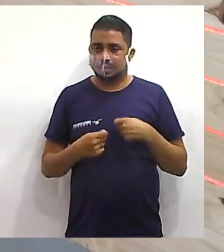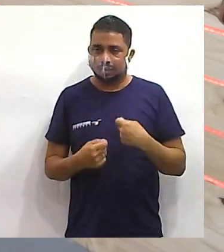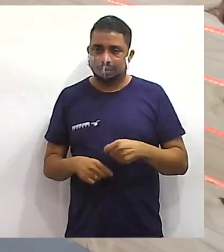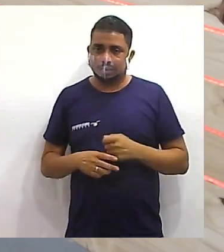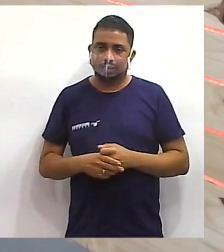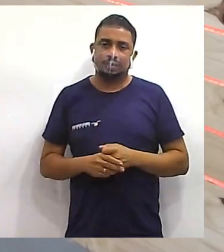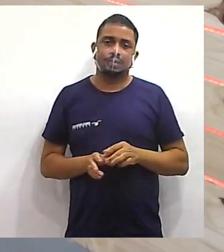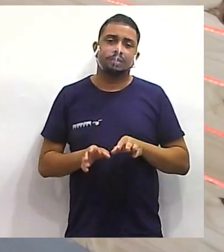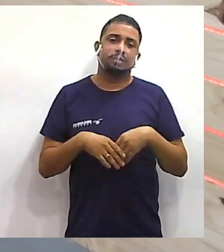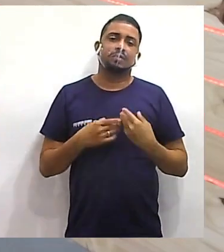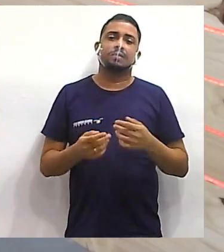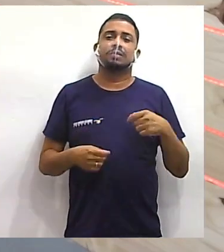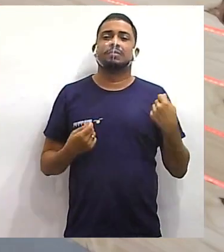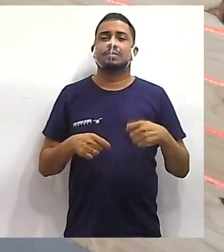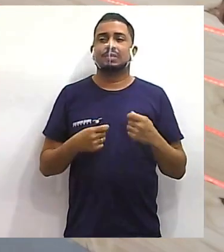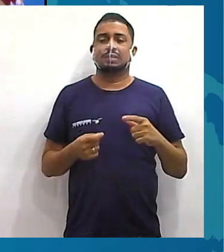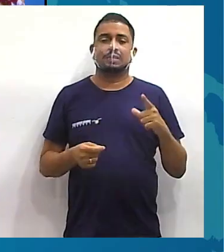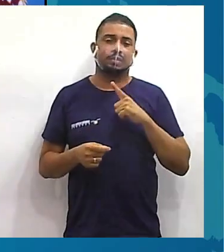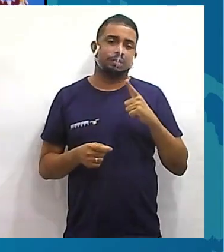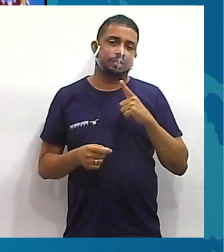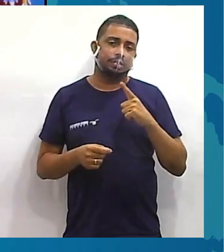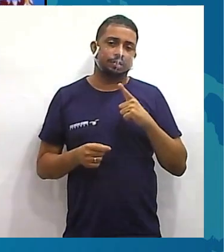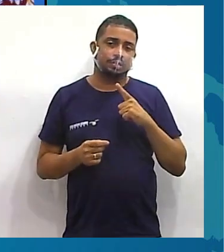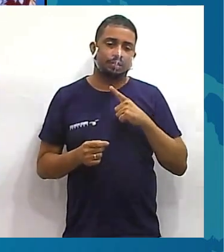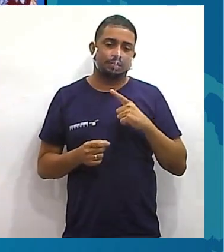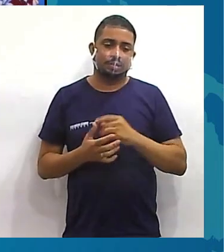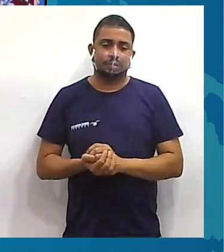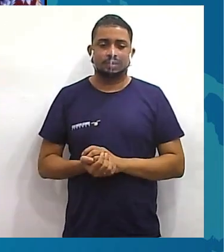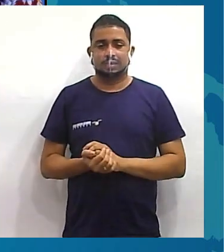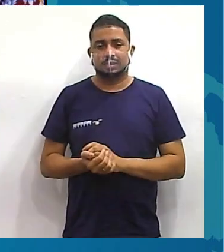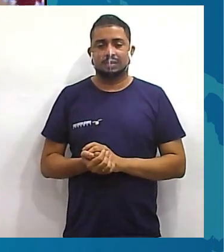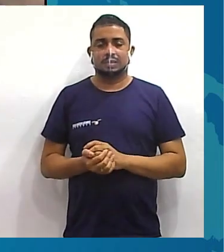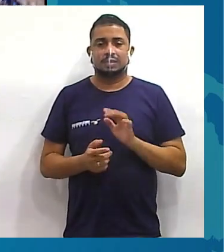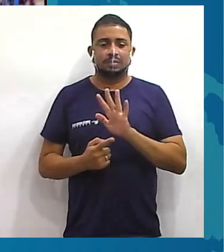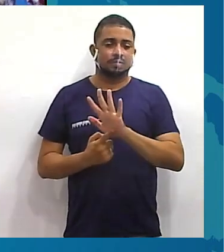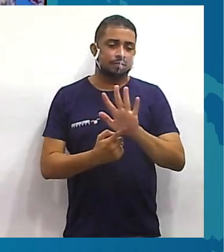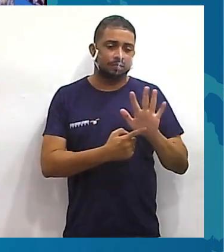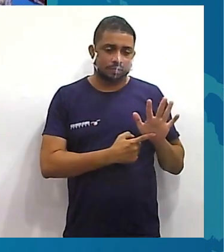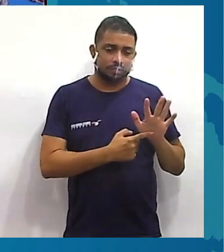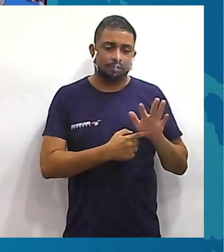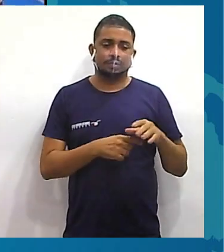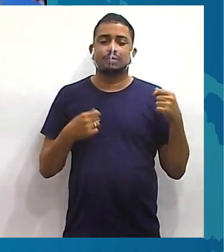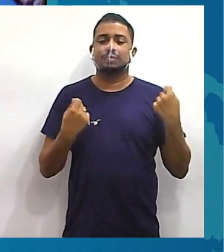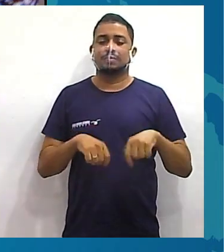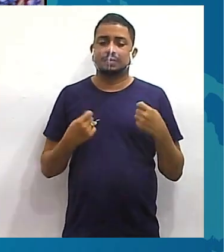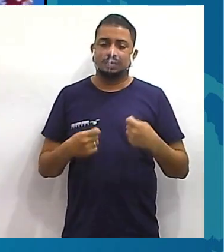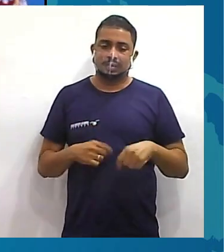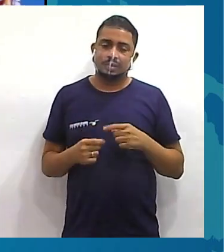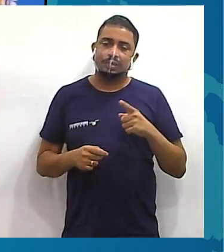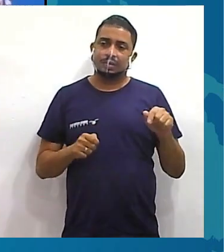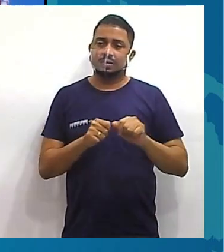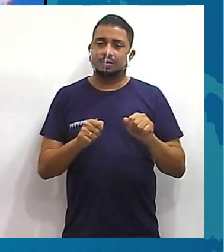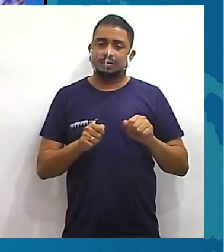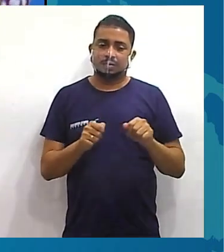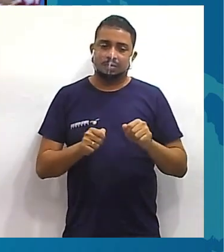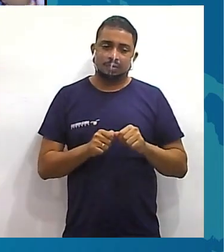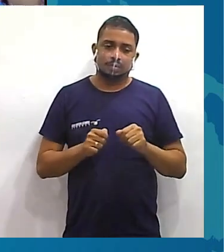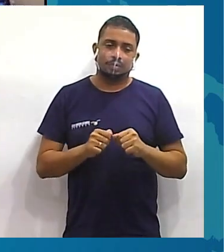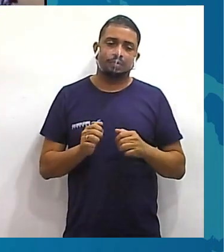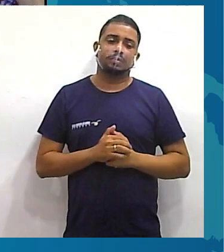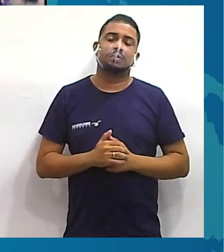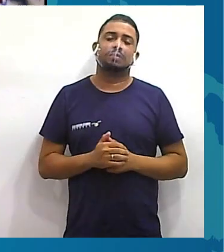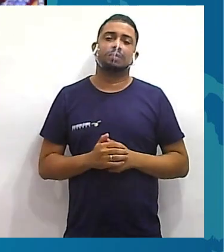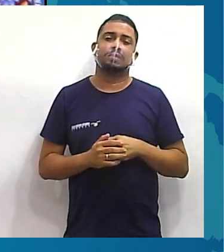né? Então, ele tem que ser muito bem refletido, né? Tem que haver, nessa construção, tem que haver